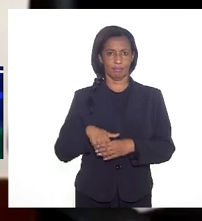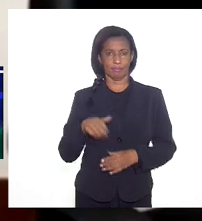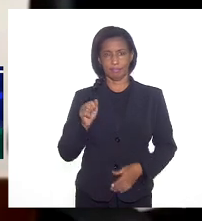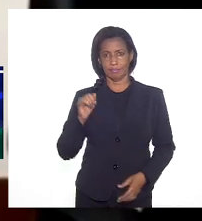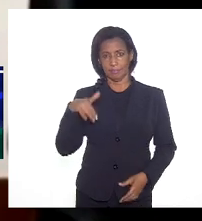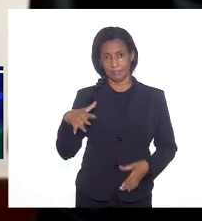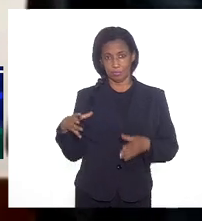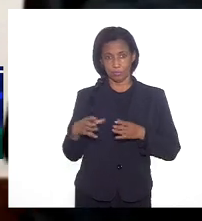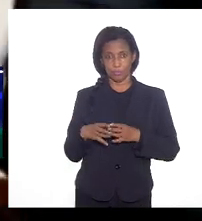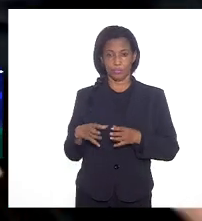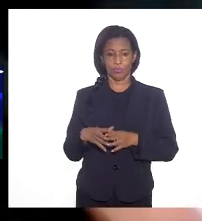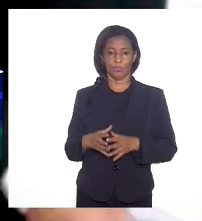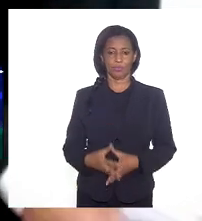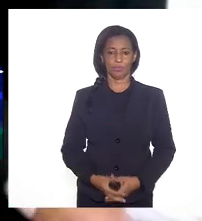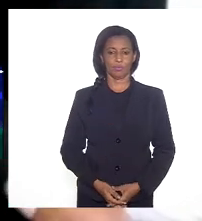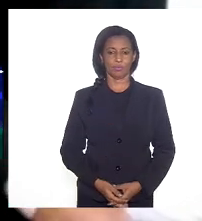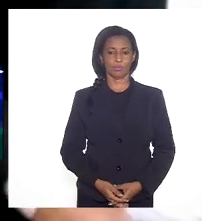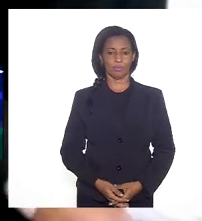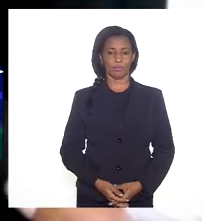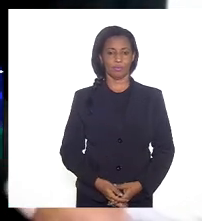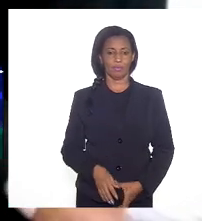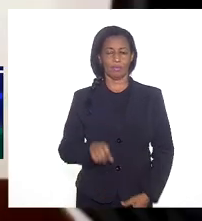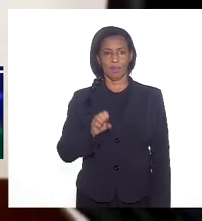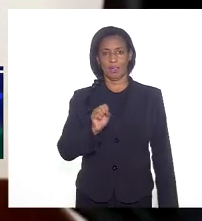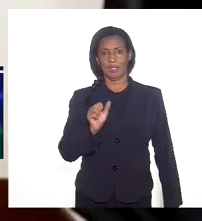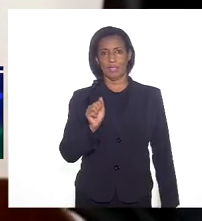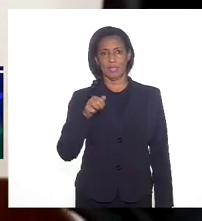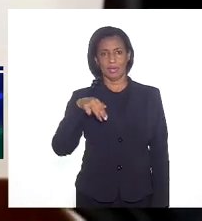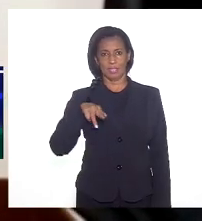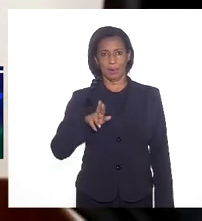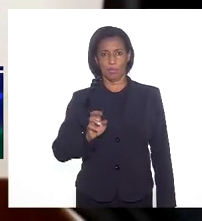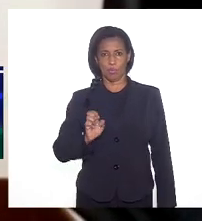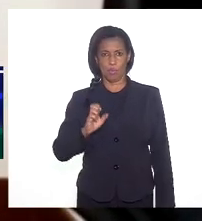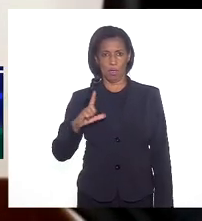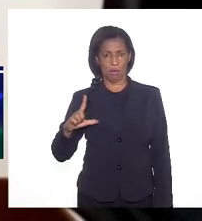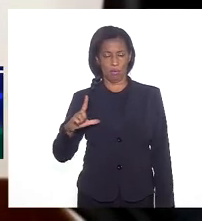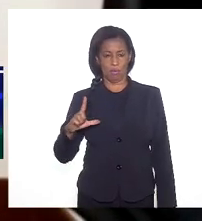sim no grupo deputado Samuel Malafaia